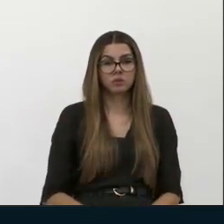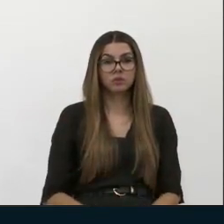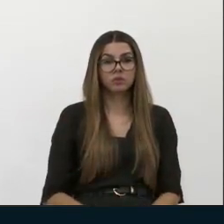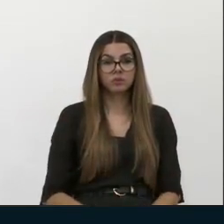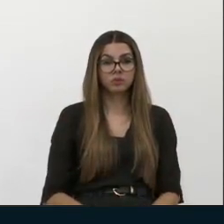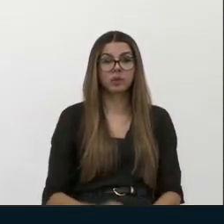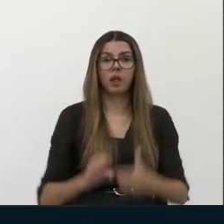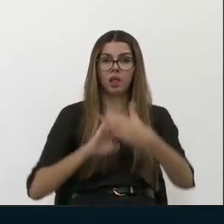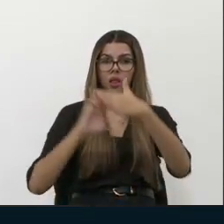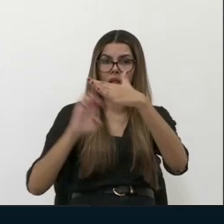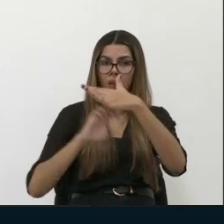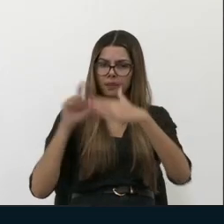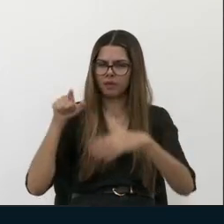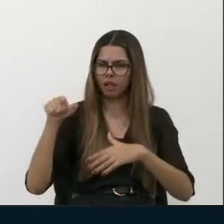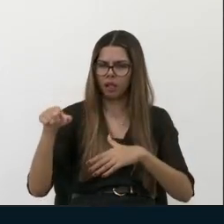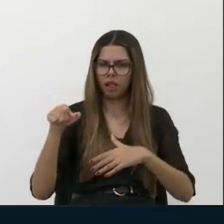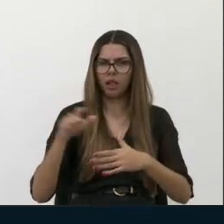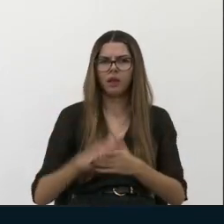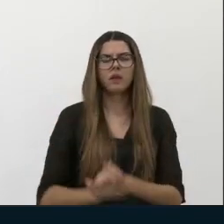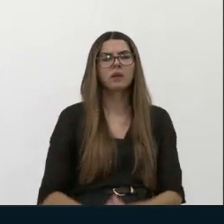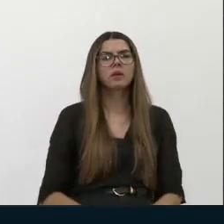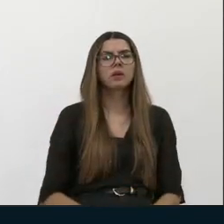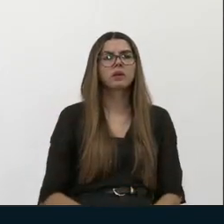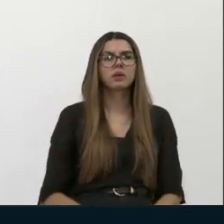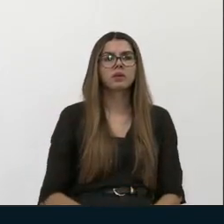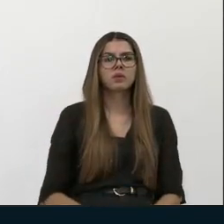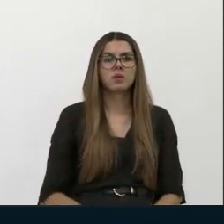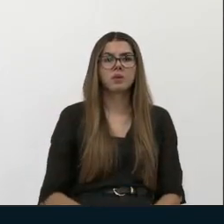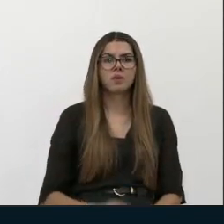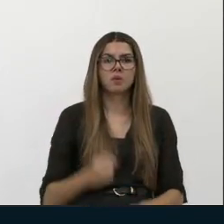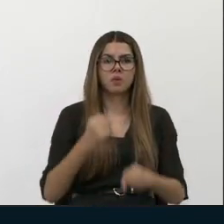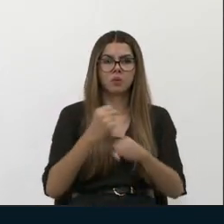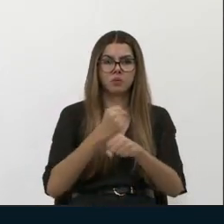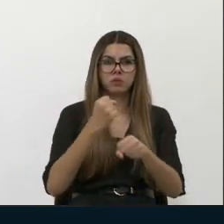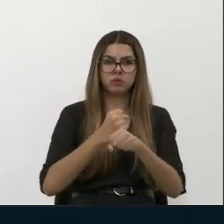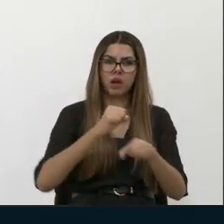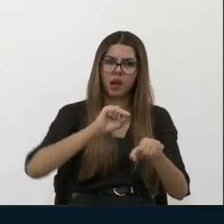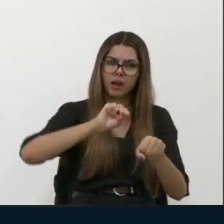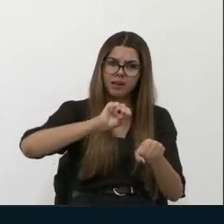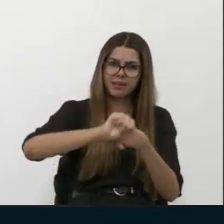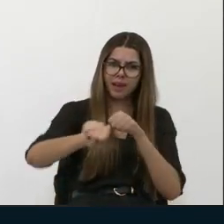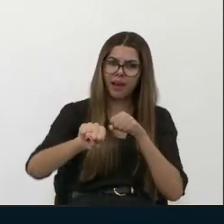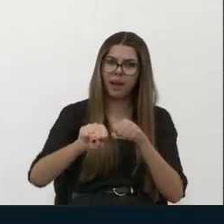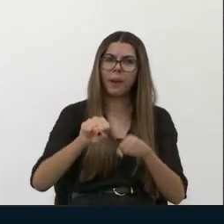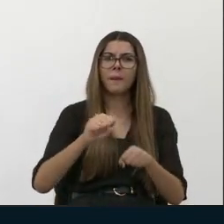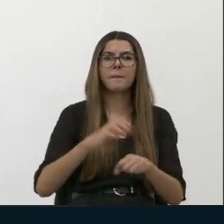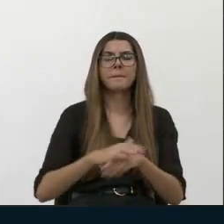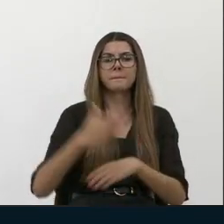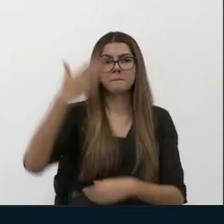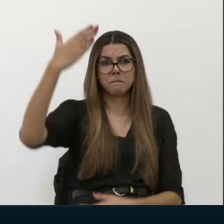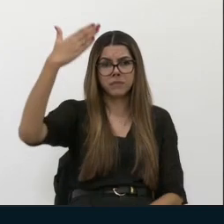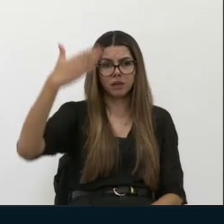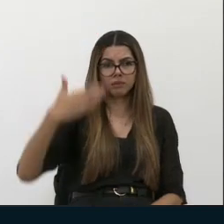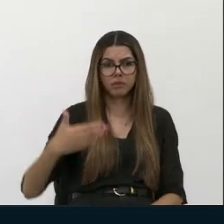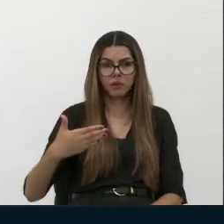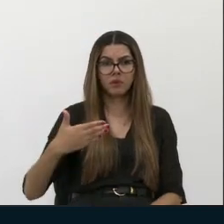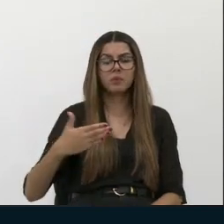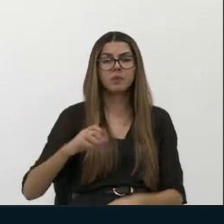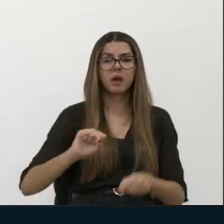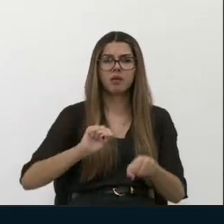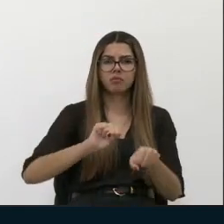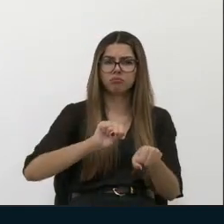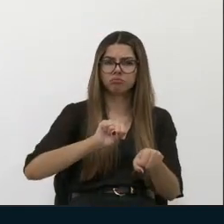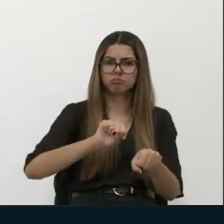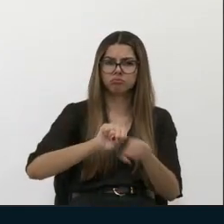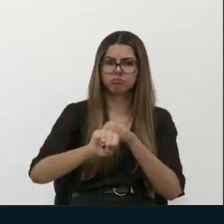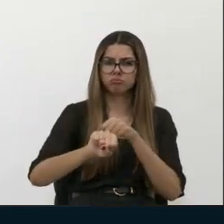Corona, que eu falo para quebrar aquele muro há mais de 30 anos, quebraram agora, não sei se com ordem judicial,